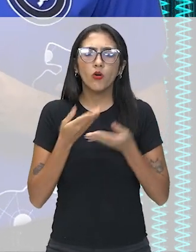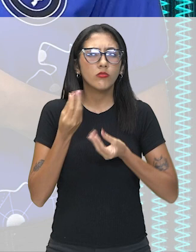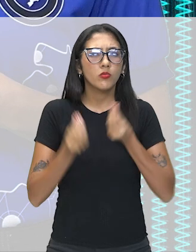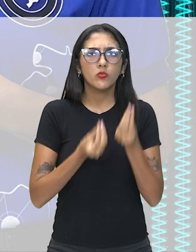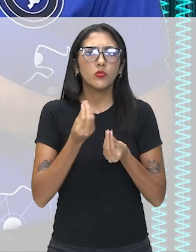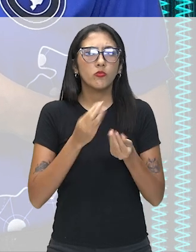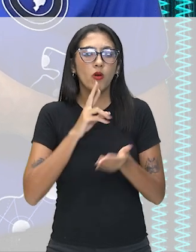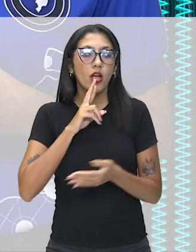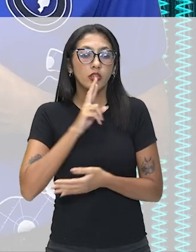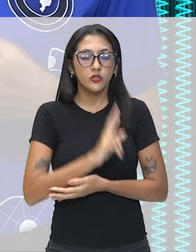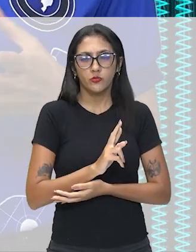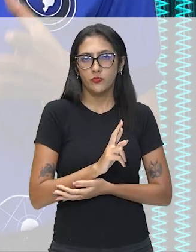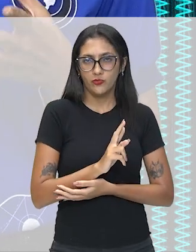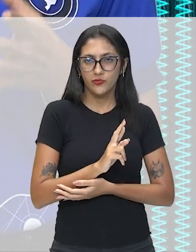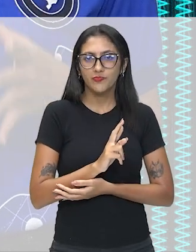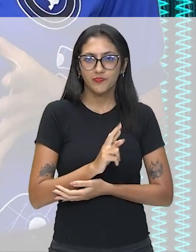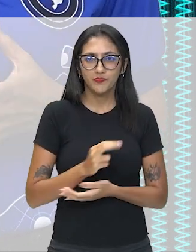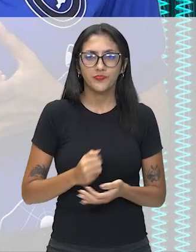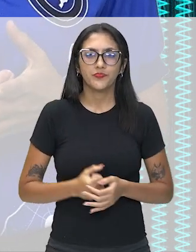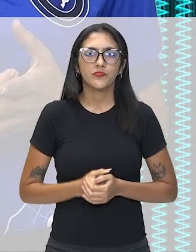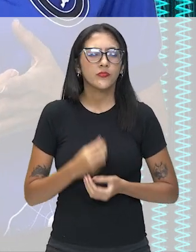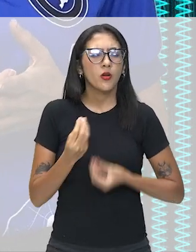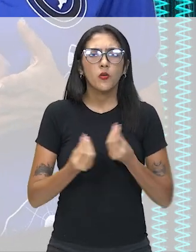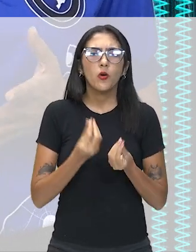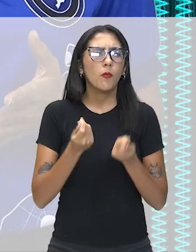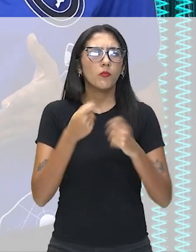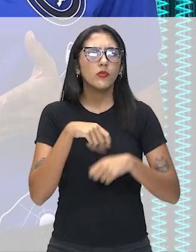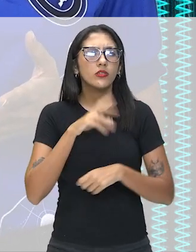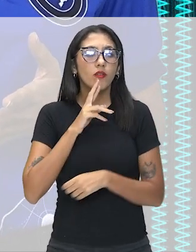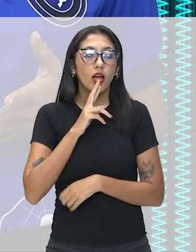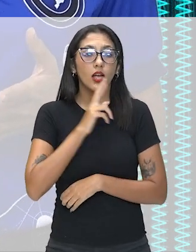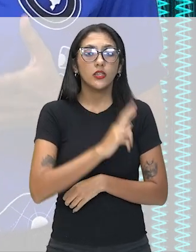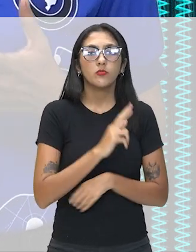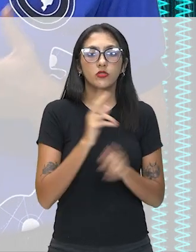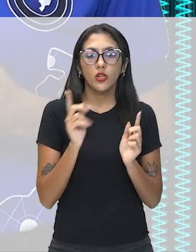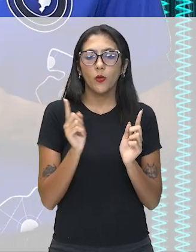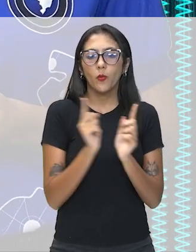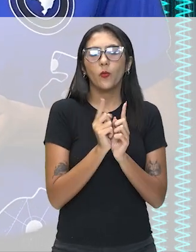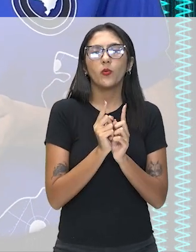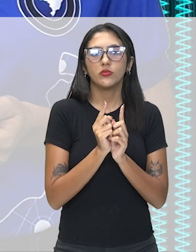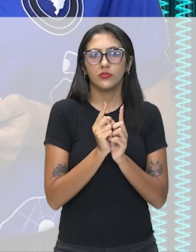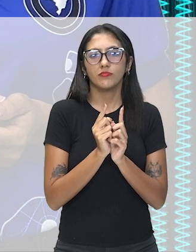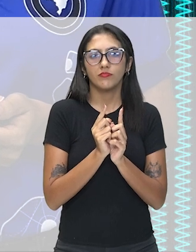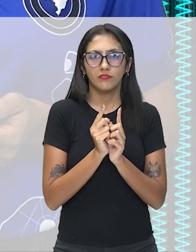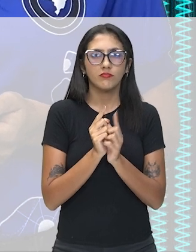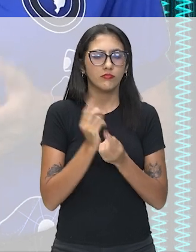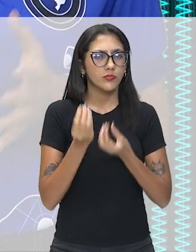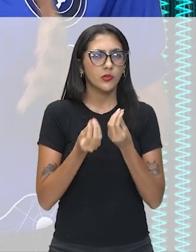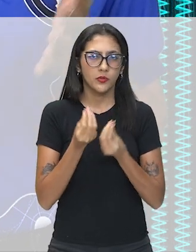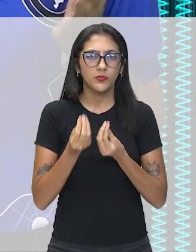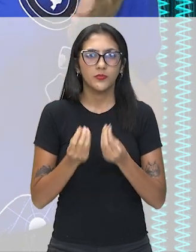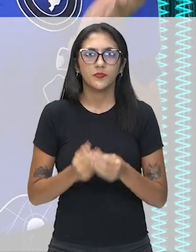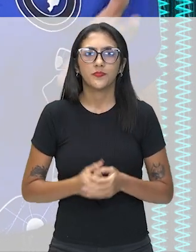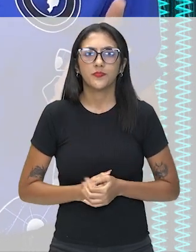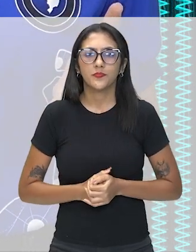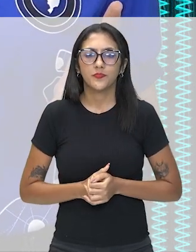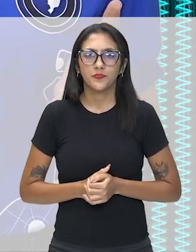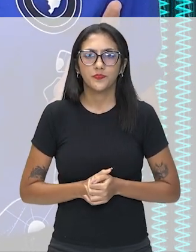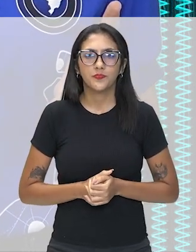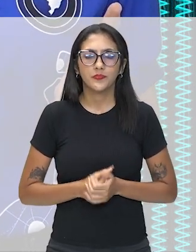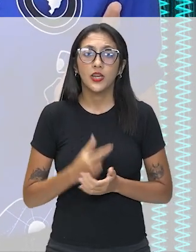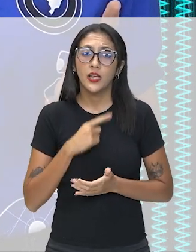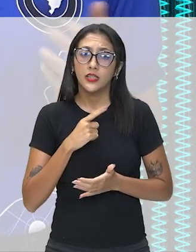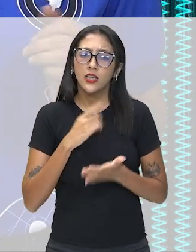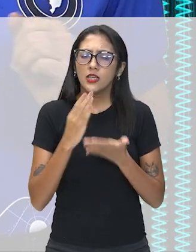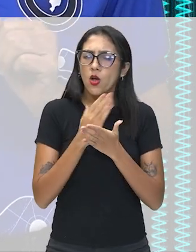na parte das respostas. Como a gente pode dar uma resposta depois de ouvir uma pergunta com o can? A gente tem opções